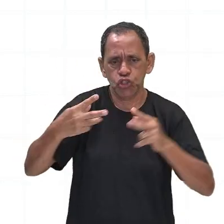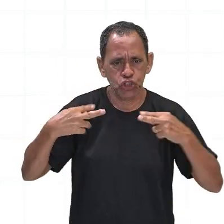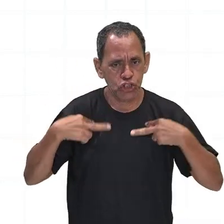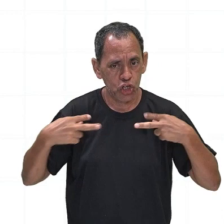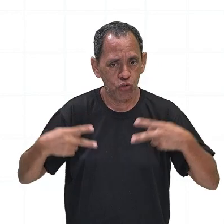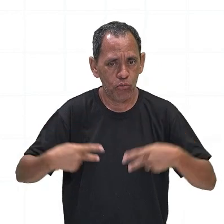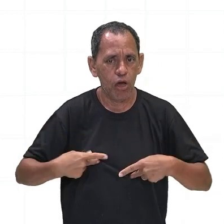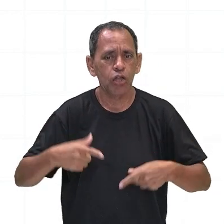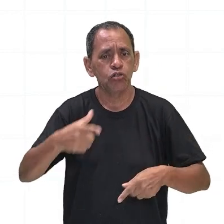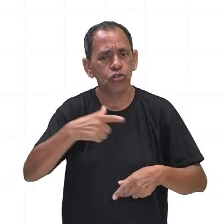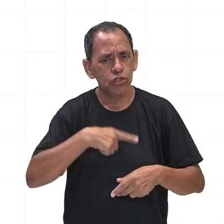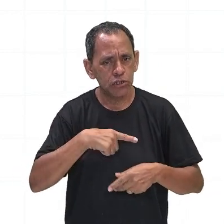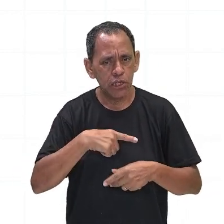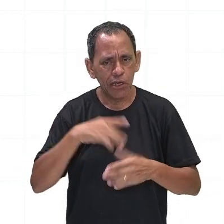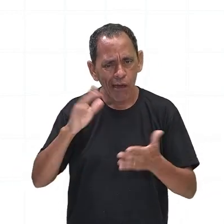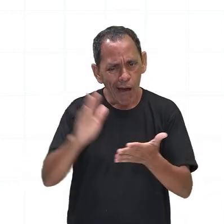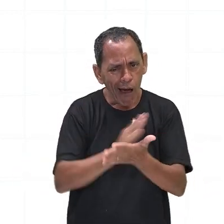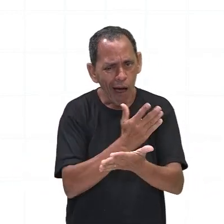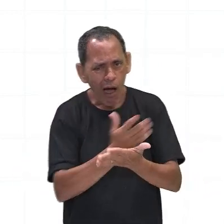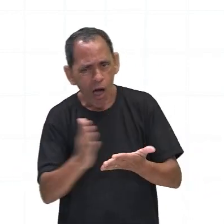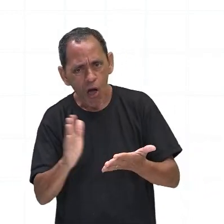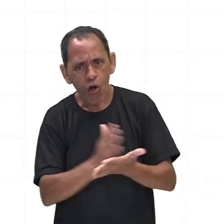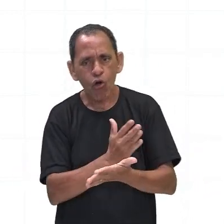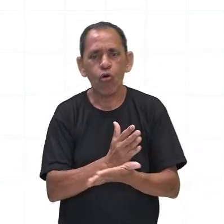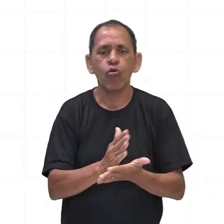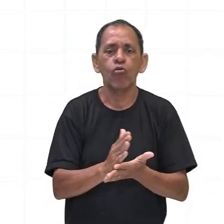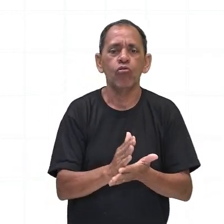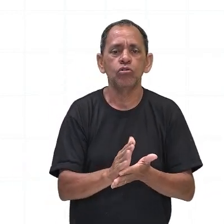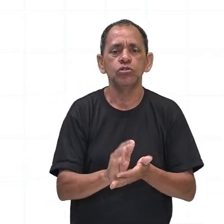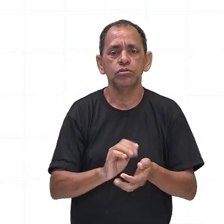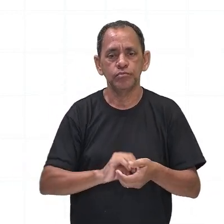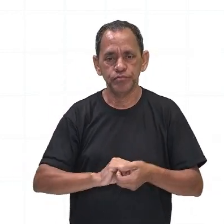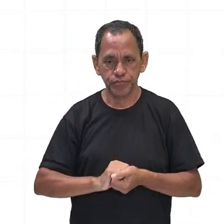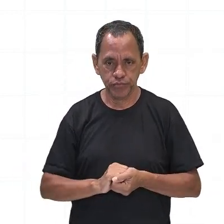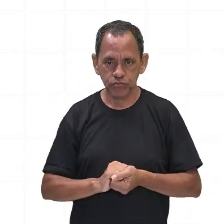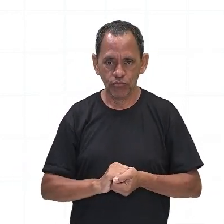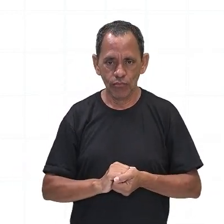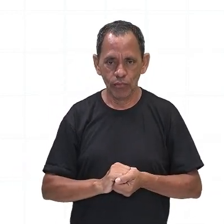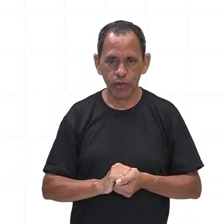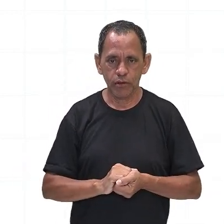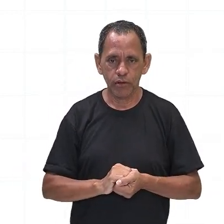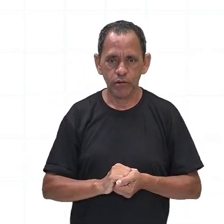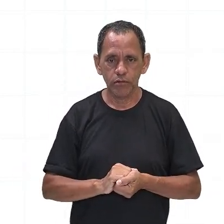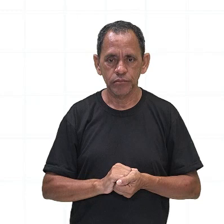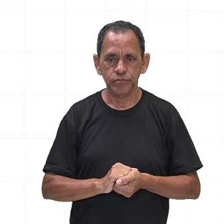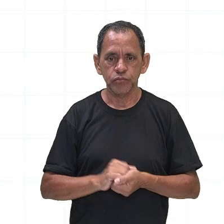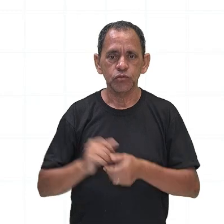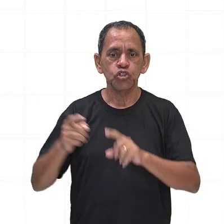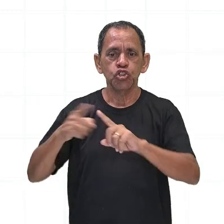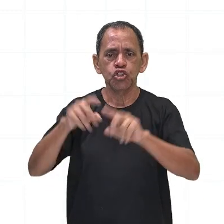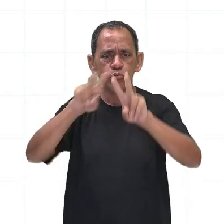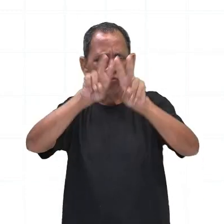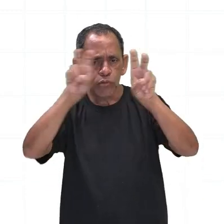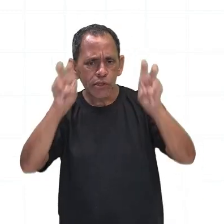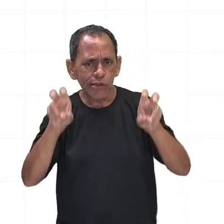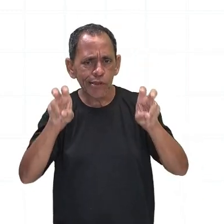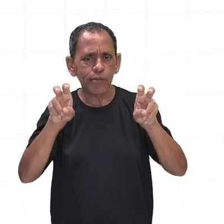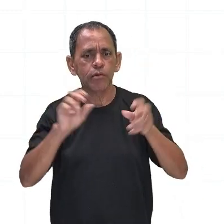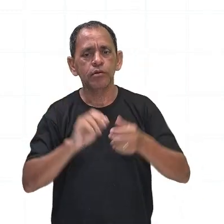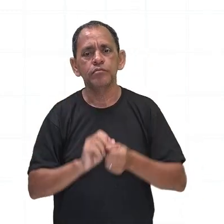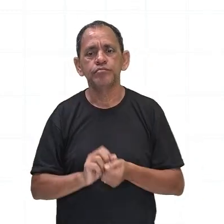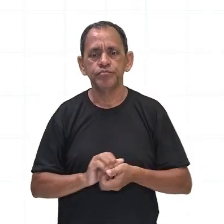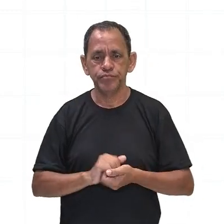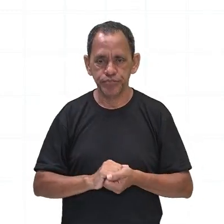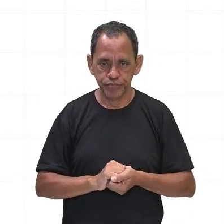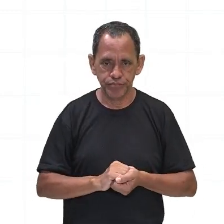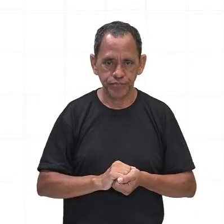vai acrescentar uma ideia de explicação a um outro termo. Que termo é esse? Adolescência. Mas antes da gente analisar bem esse termo, vamos aí